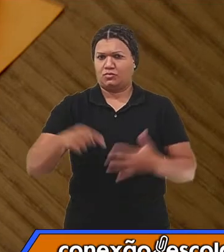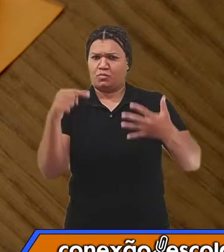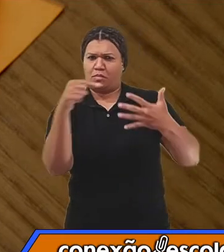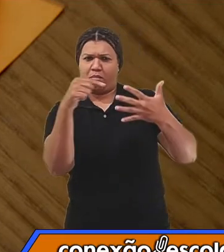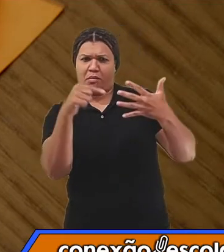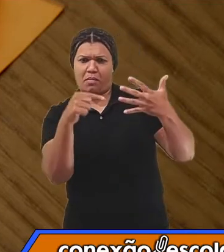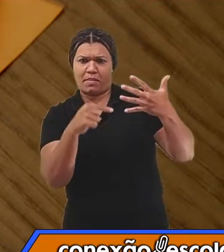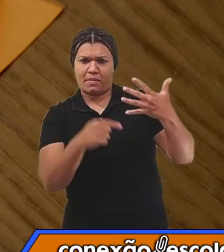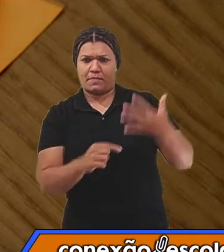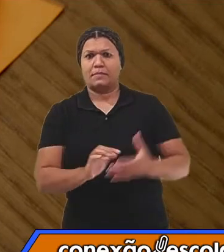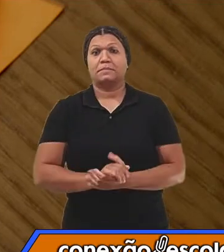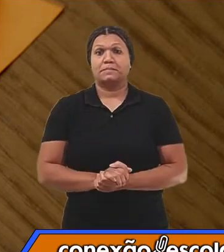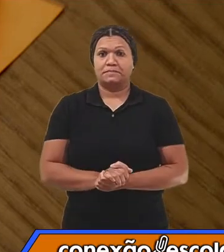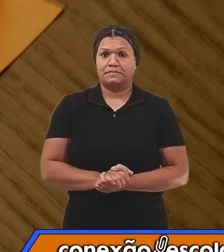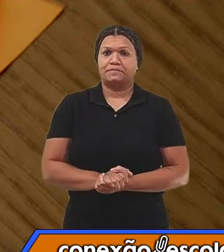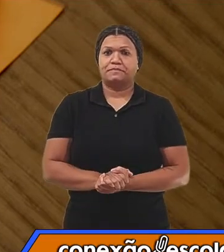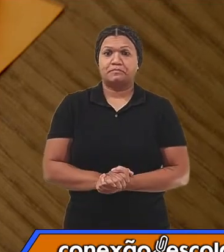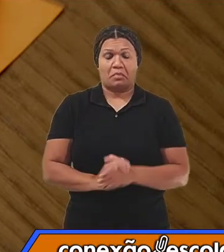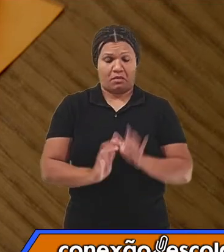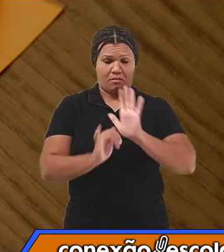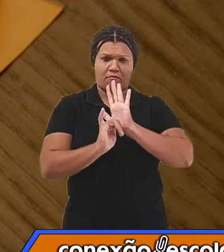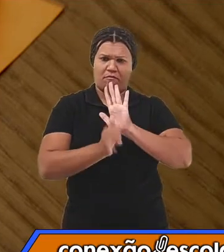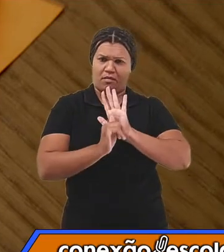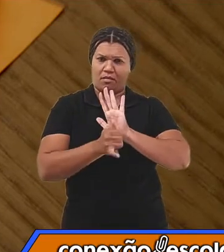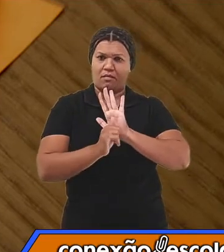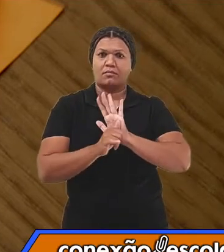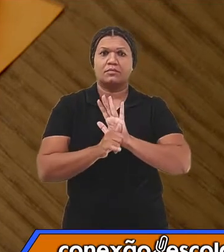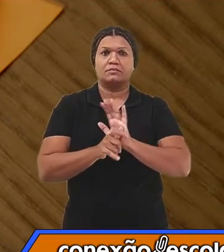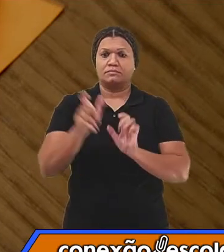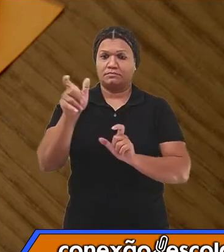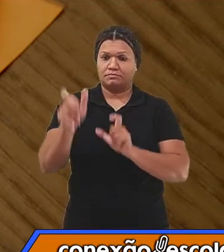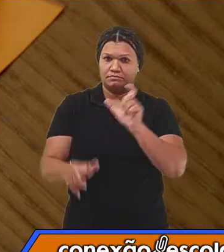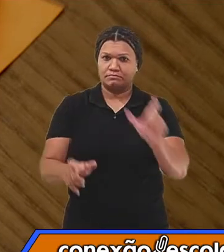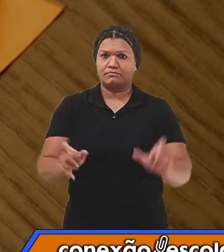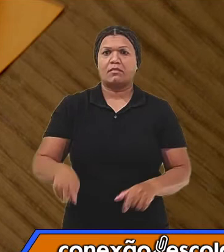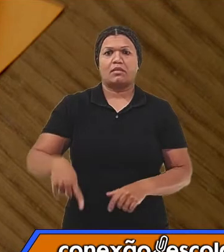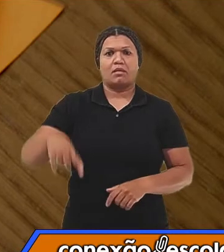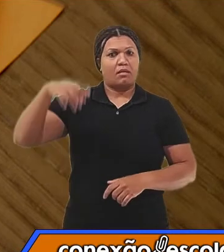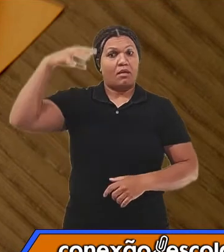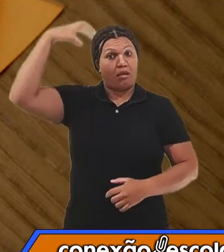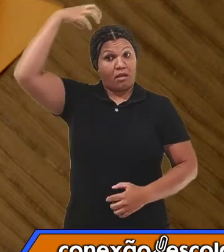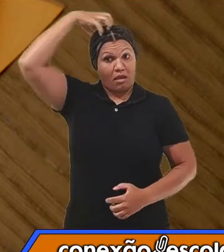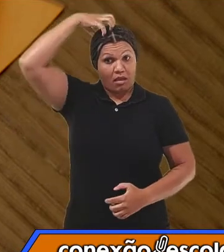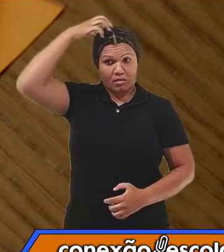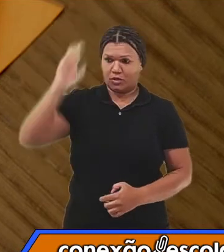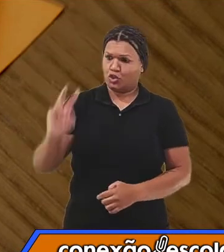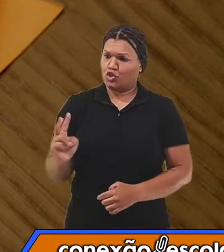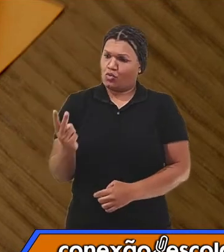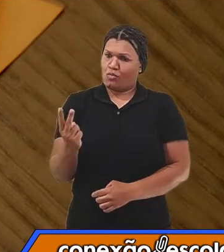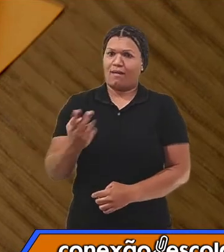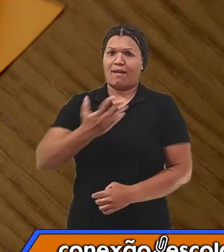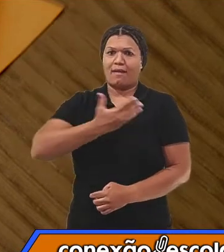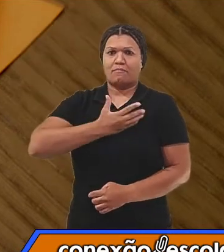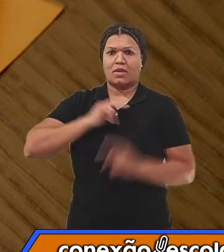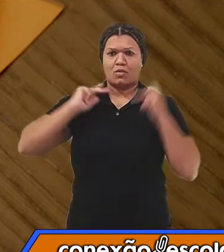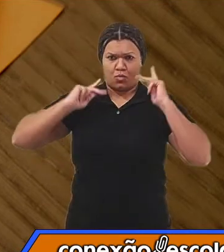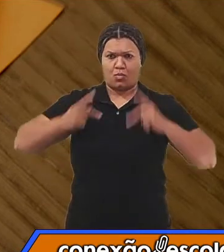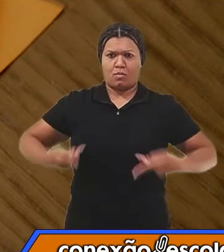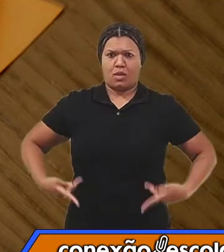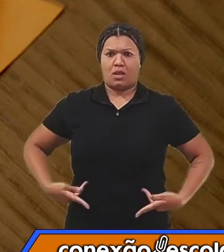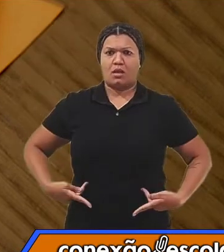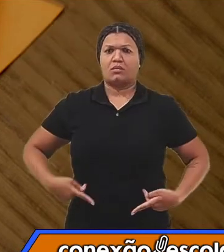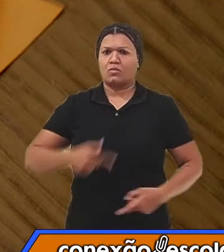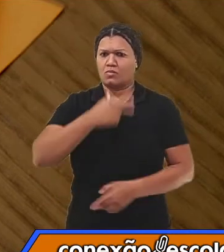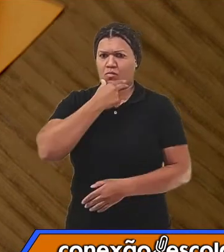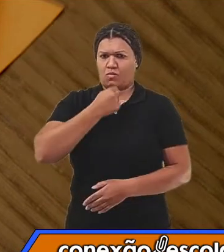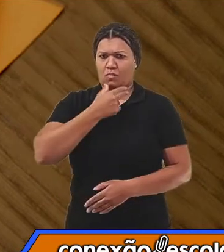inglês. Nessa fábula, os personagens são o macaco rei, os dois amigos homens e os